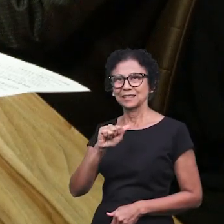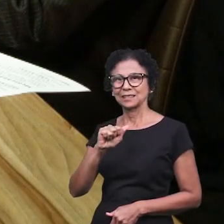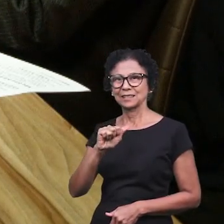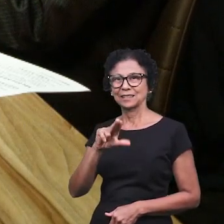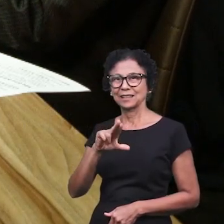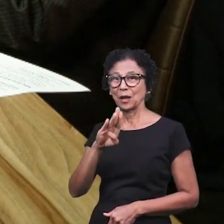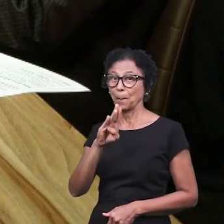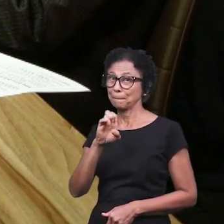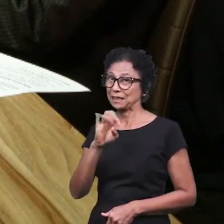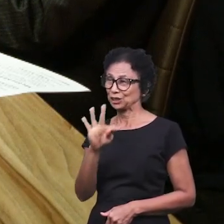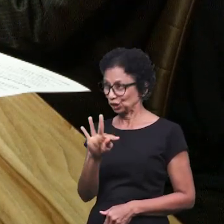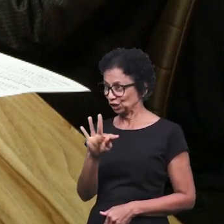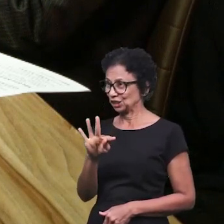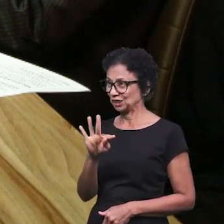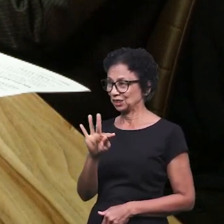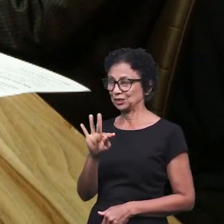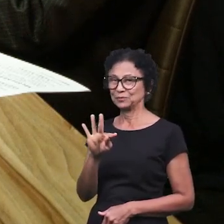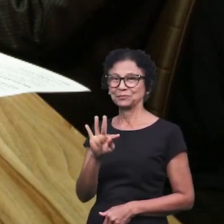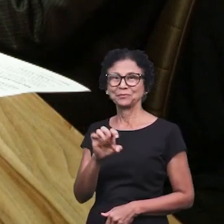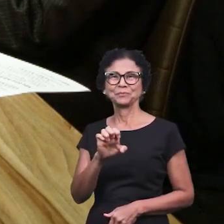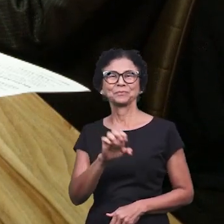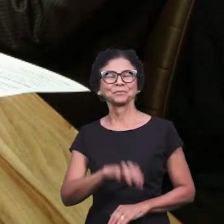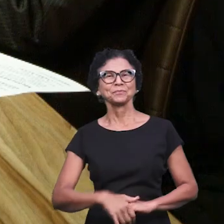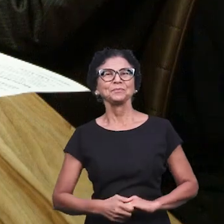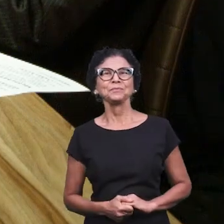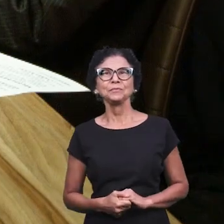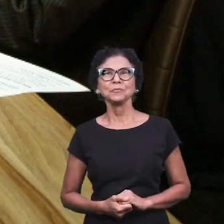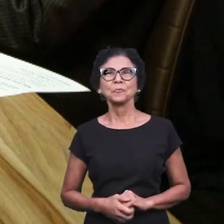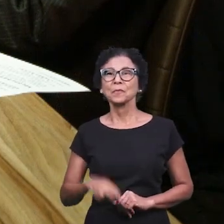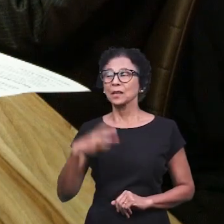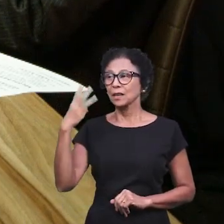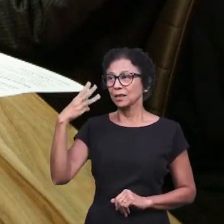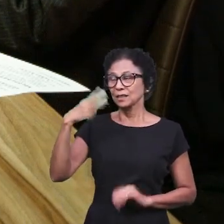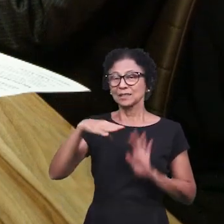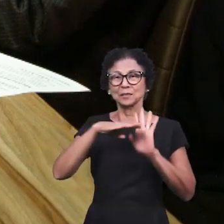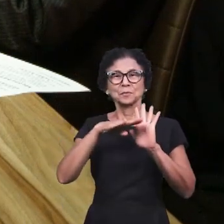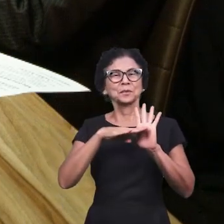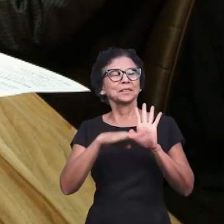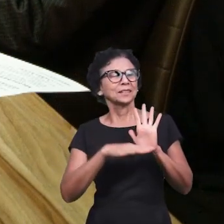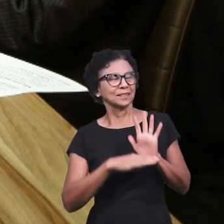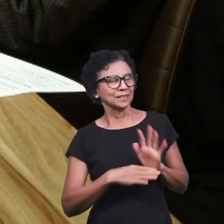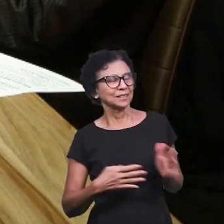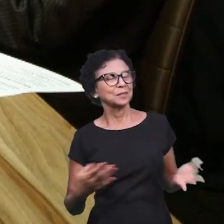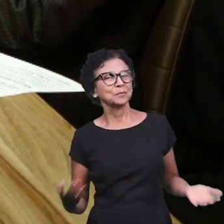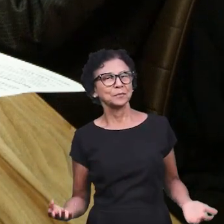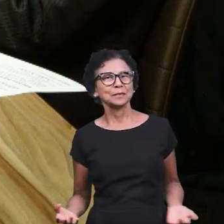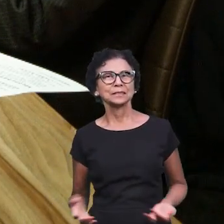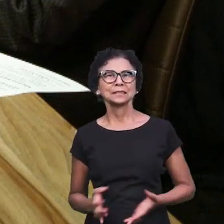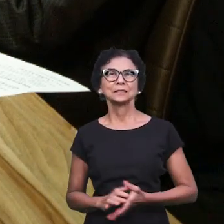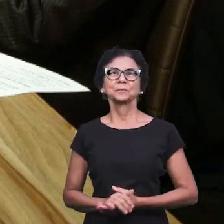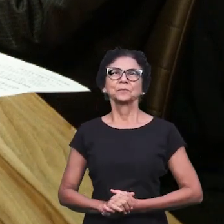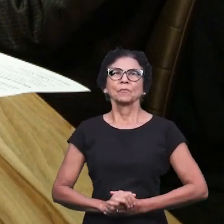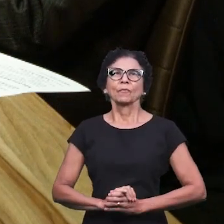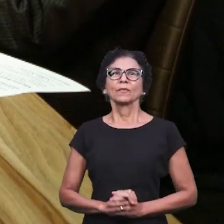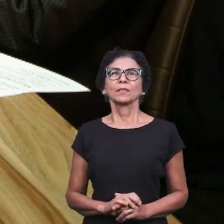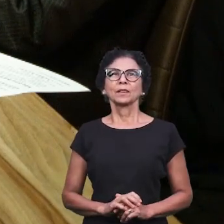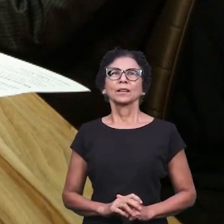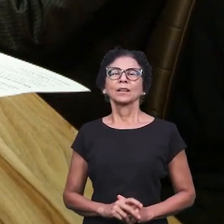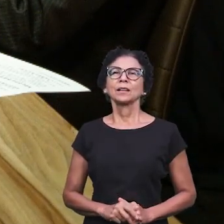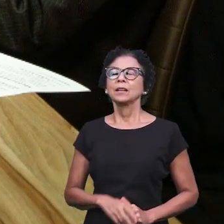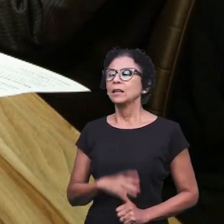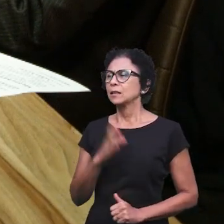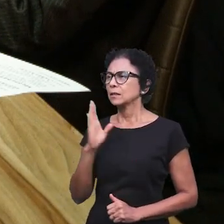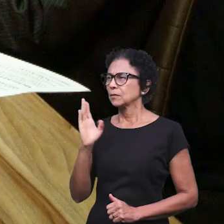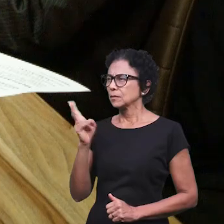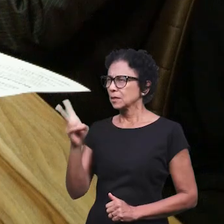Agora eu gravei. No nosso terceiro programa, né? O terceiro programa, contando essa trajetória vitoriosa de